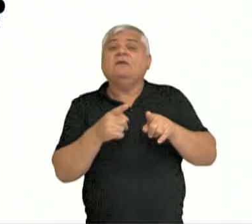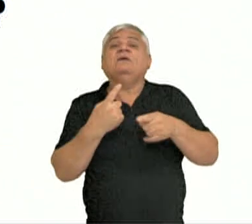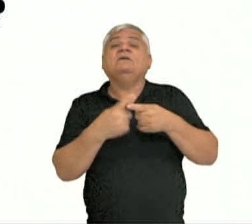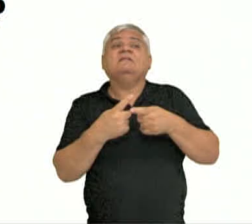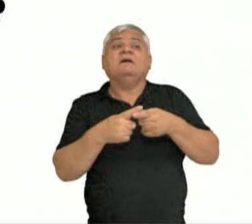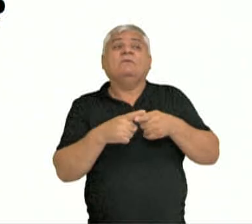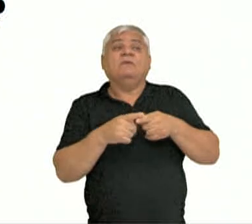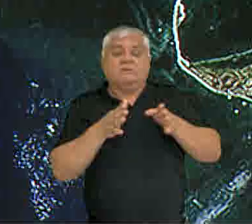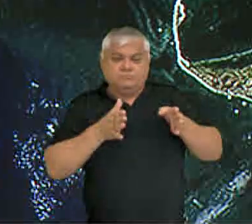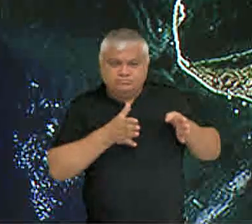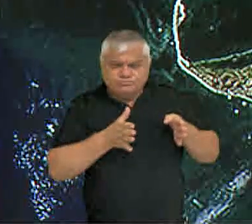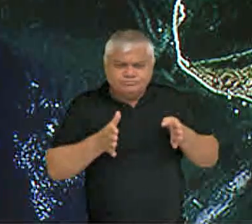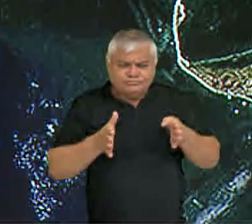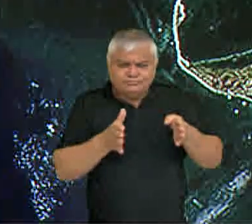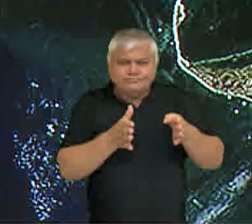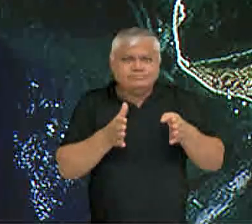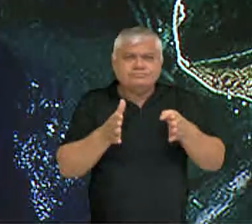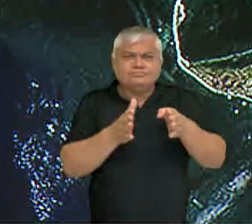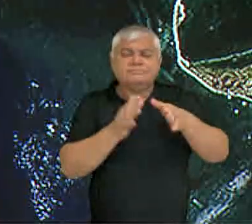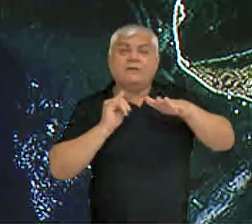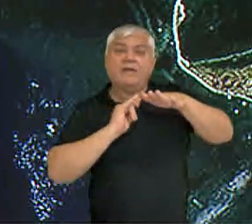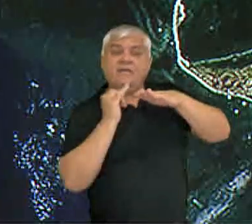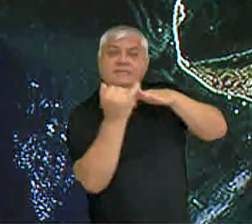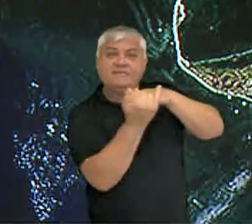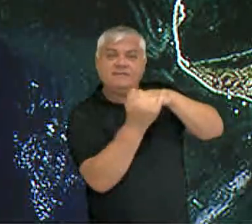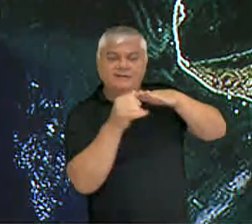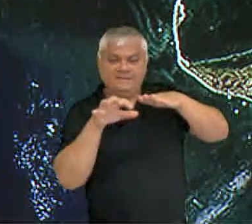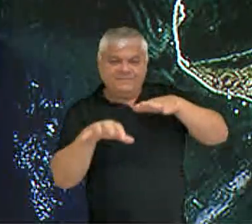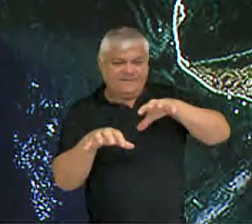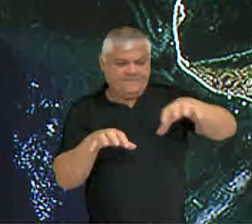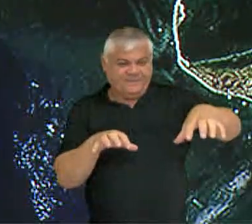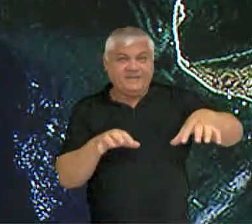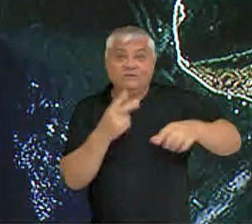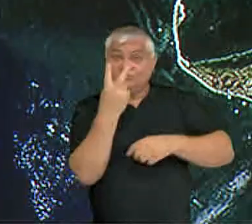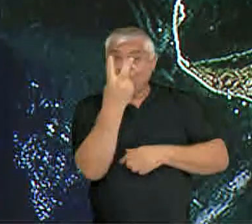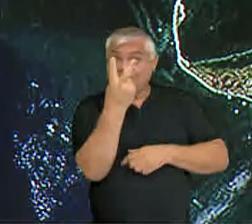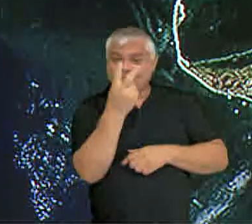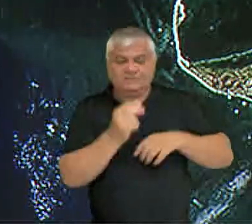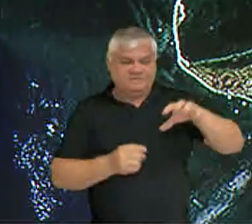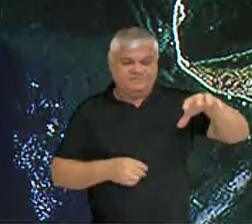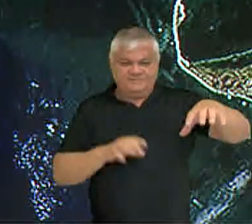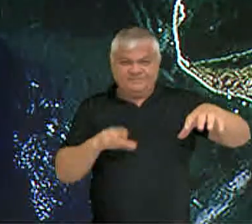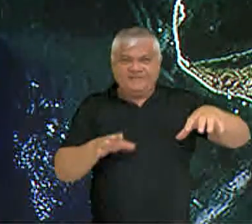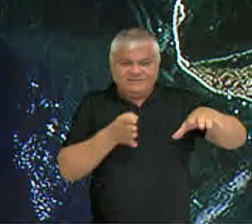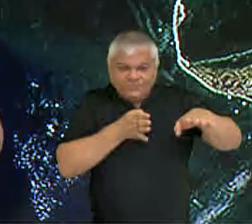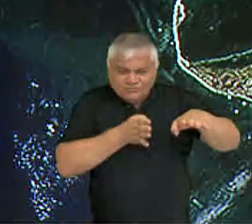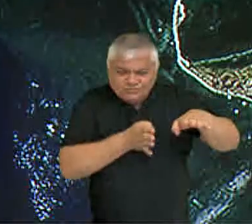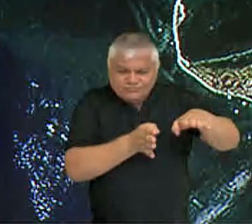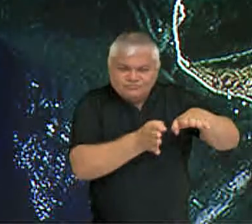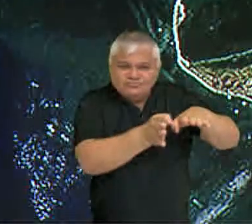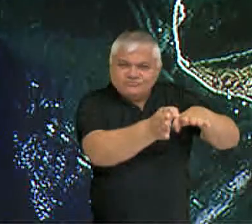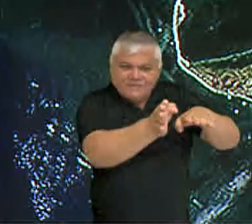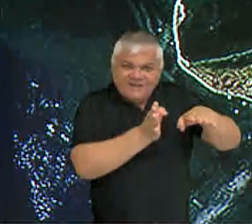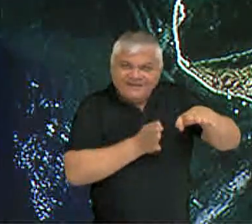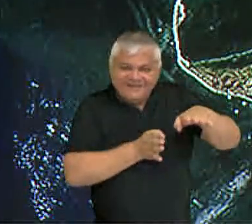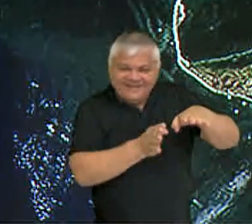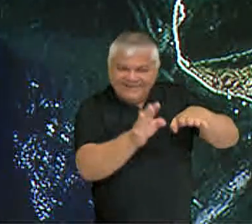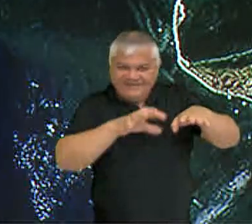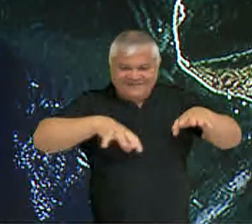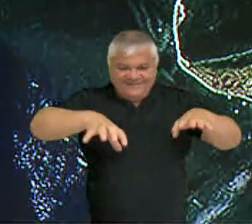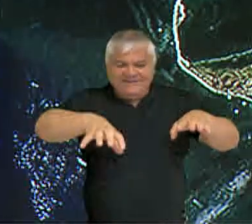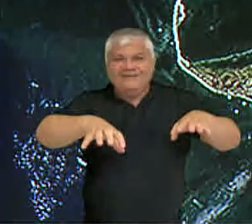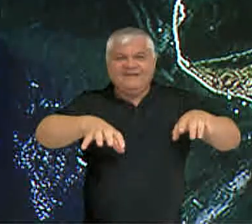glaciação, essas pequenas ilhas que teriam aqui, inclusive até quase que um corredor ligando os dois